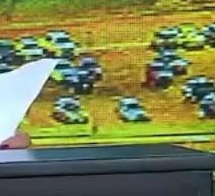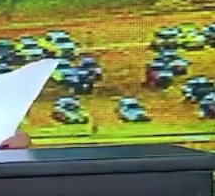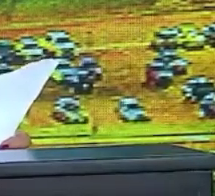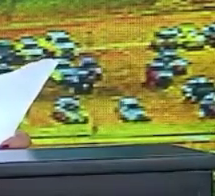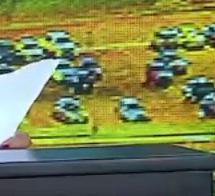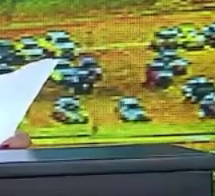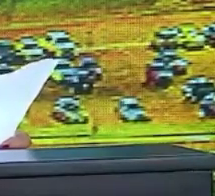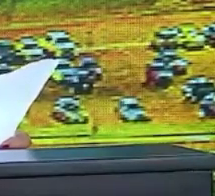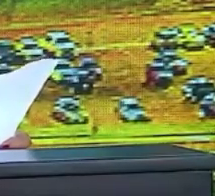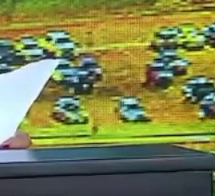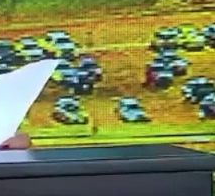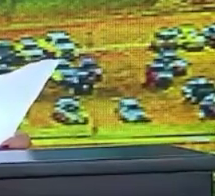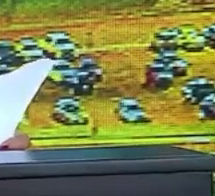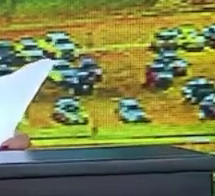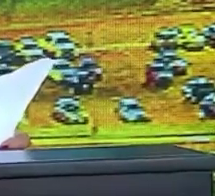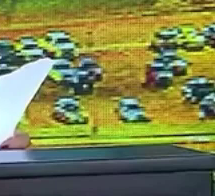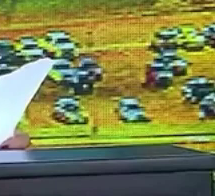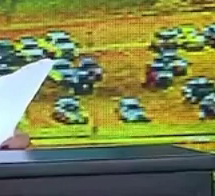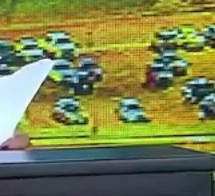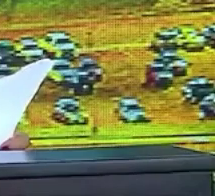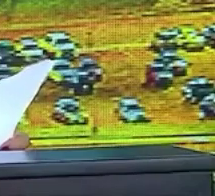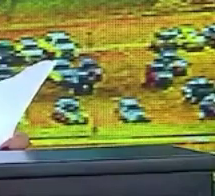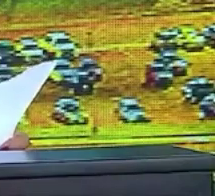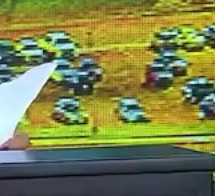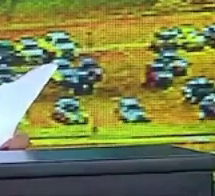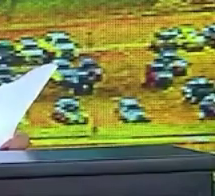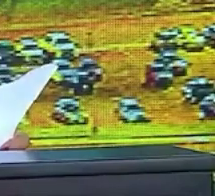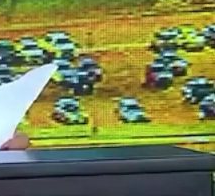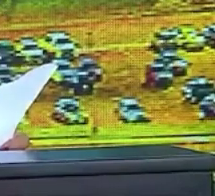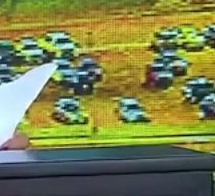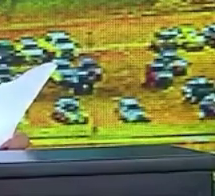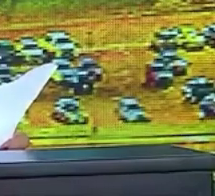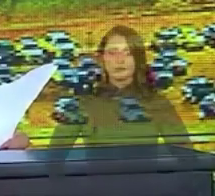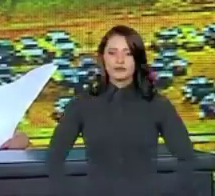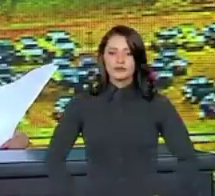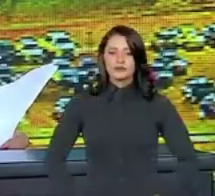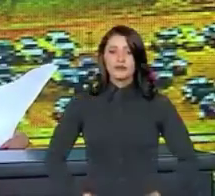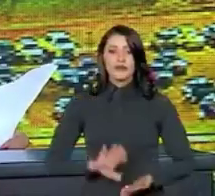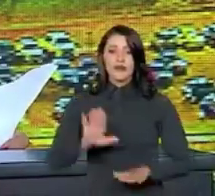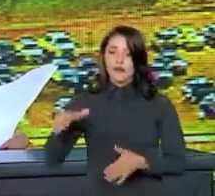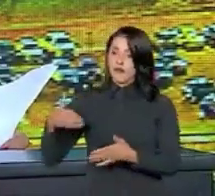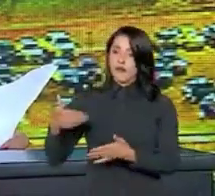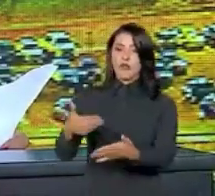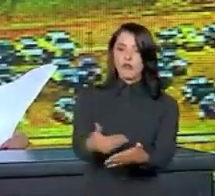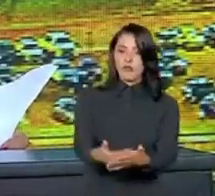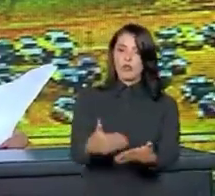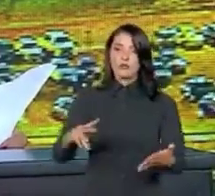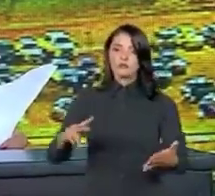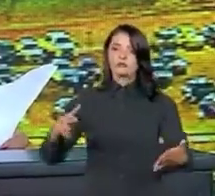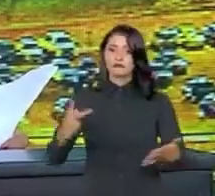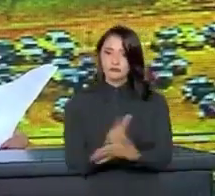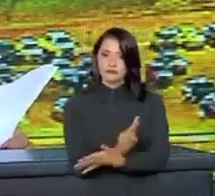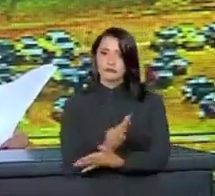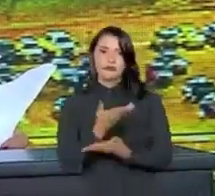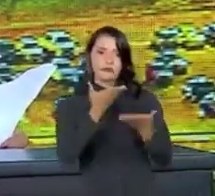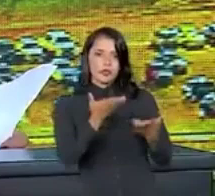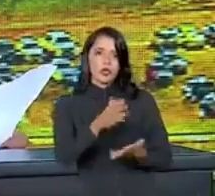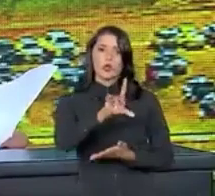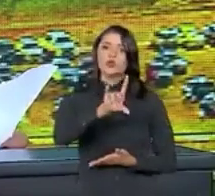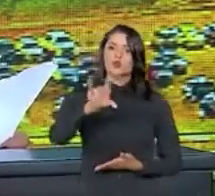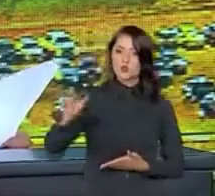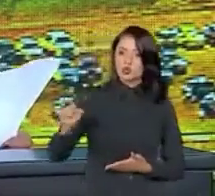eleição, depois com a posse, até chegarmos o trágico e o fatídico